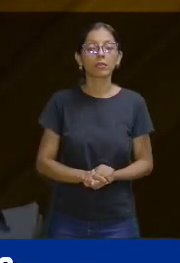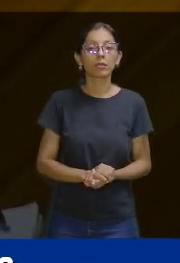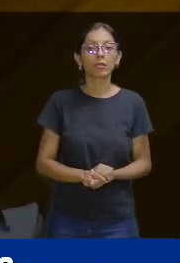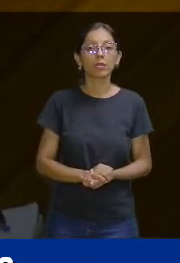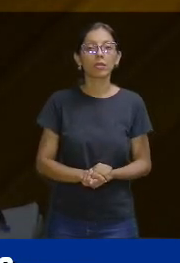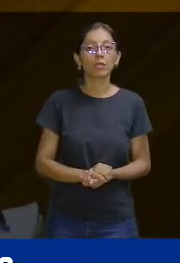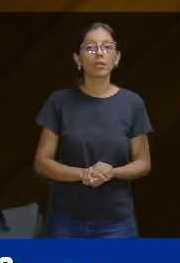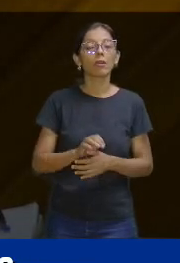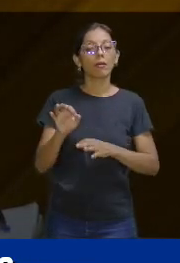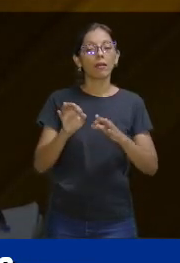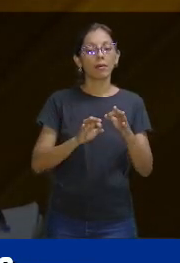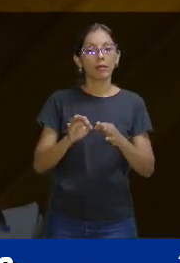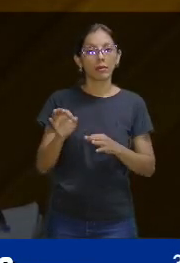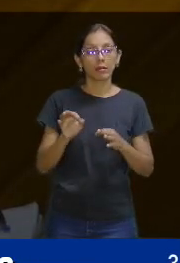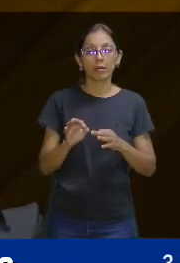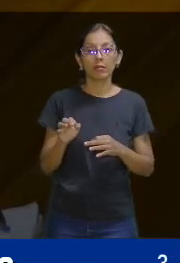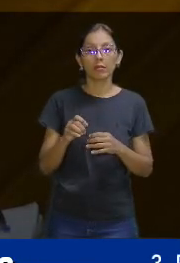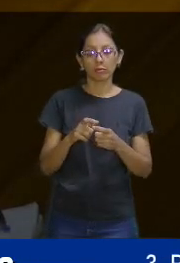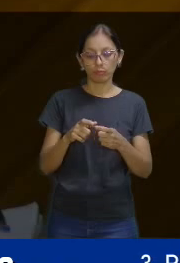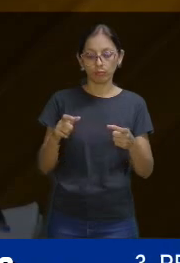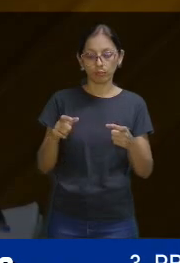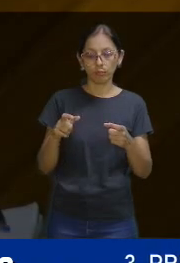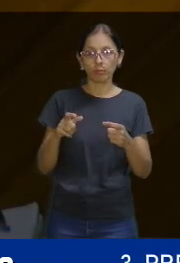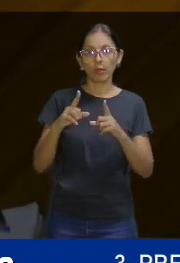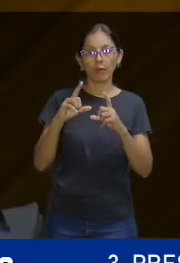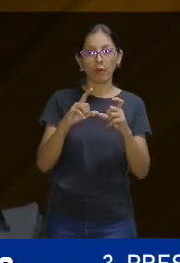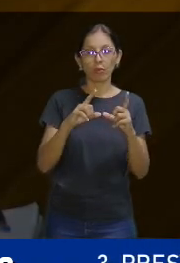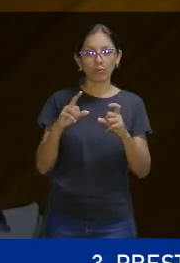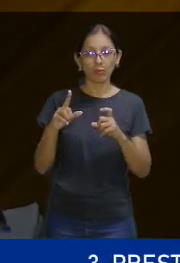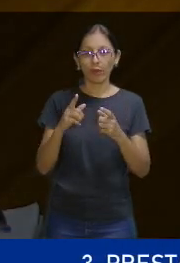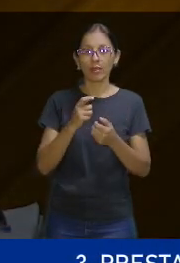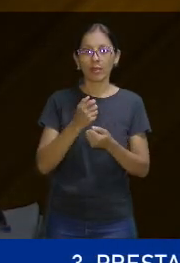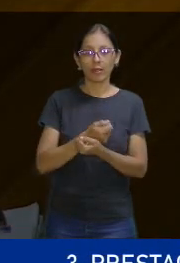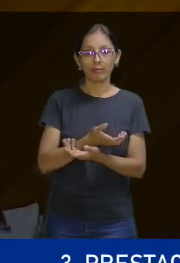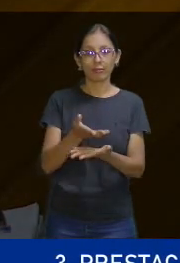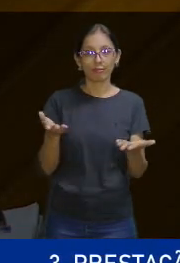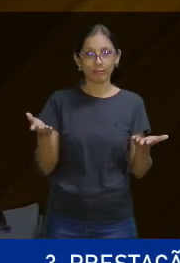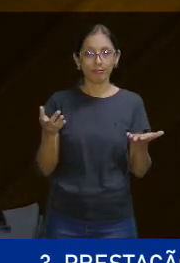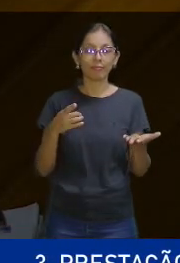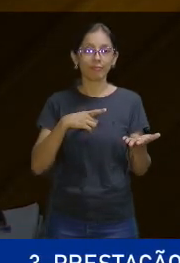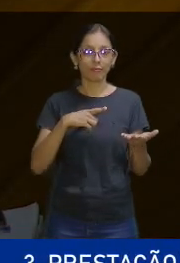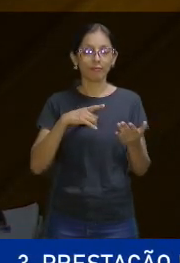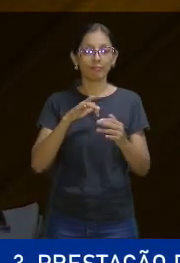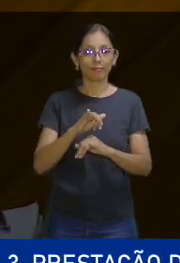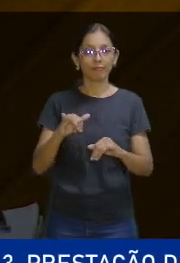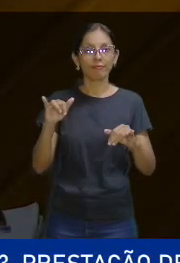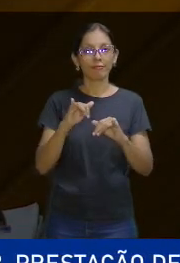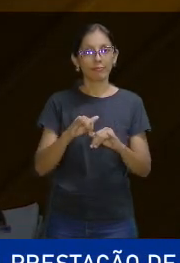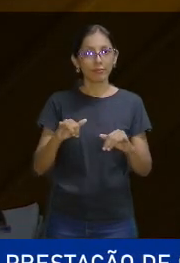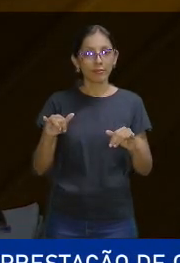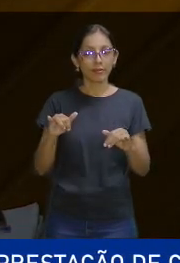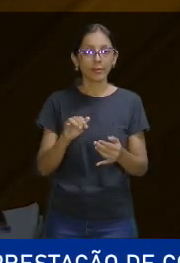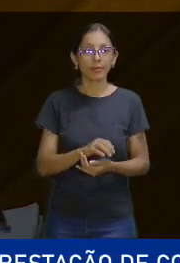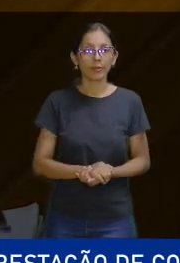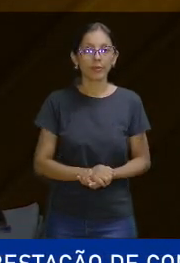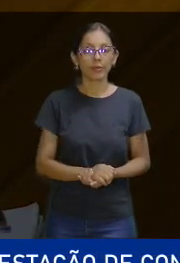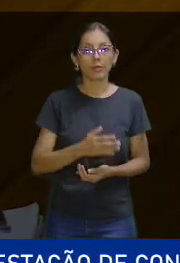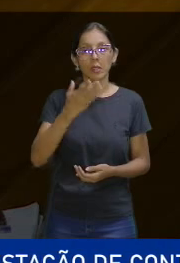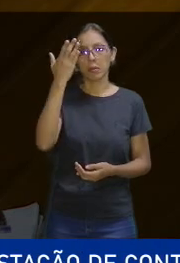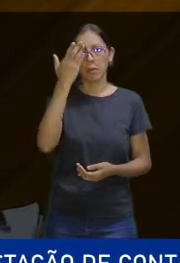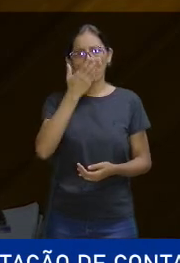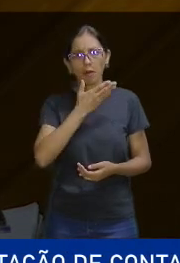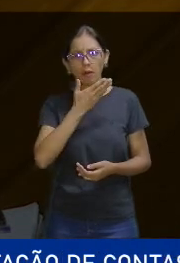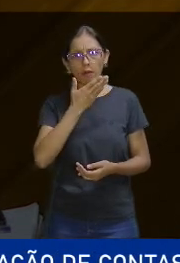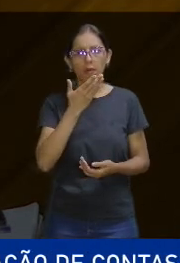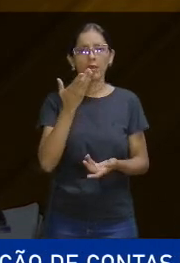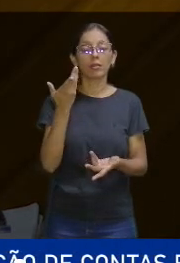evidente desproporcionalidade entre estes números, há de se destacar também a circunstância de que não foi feita prova nos